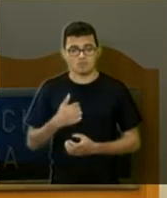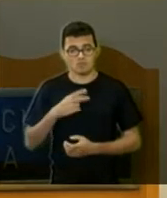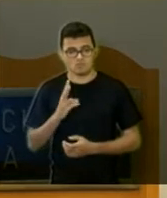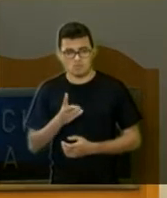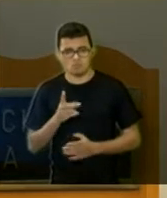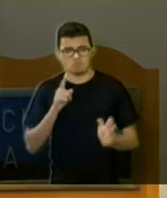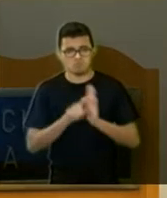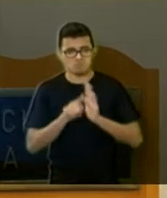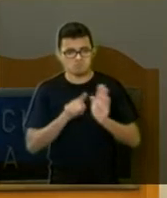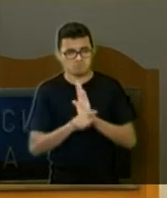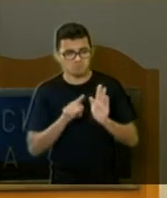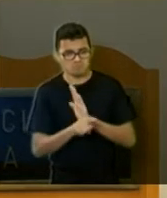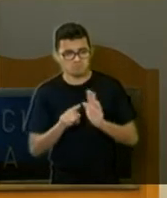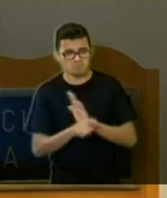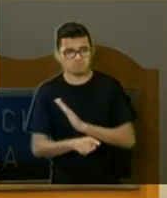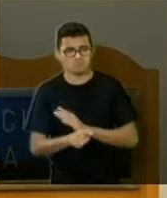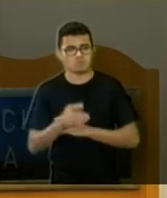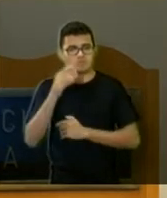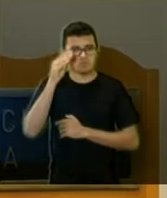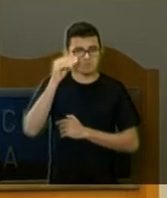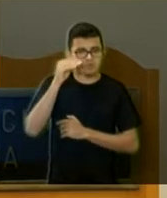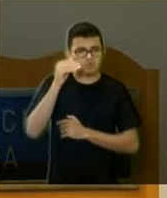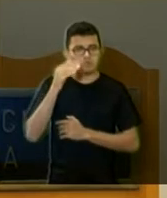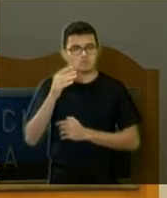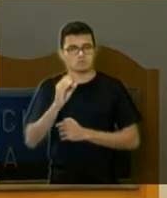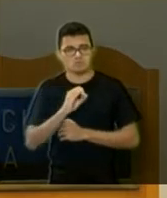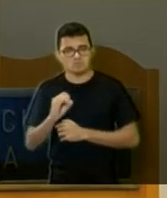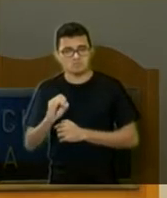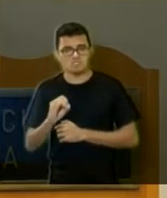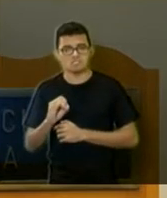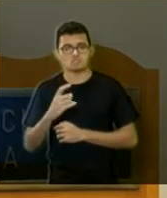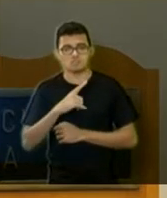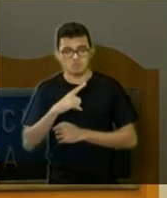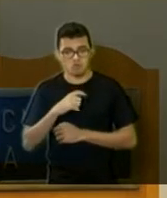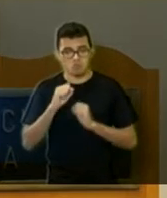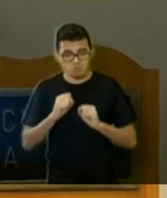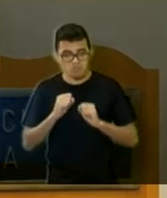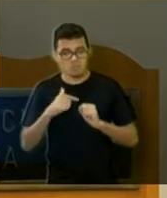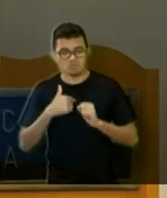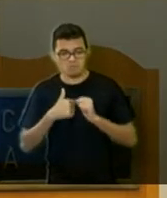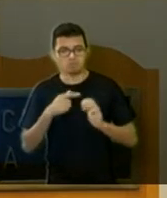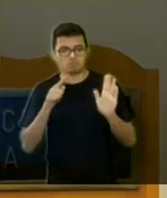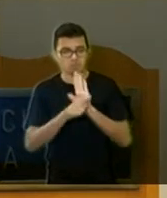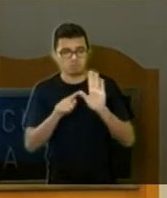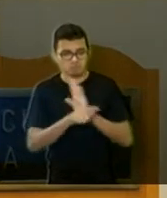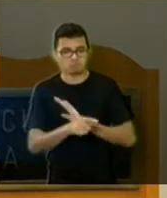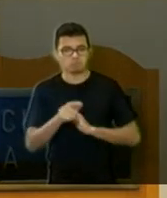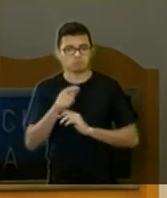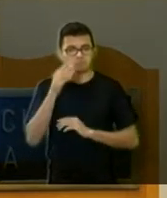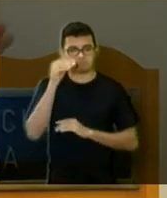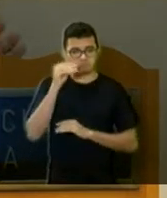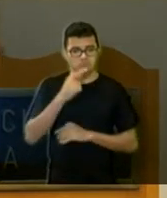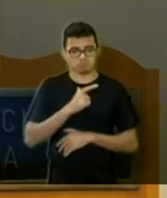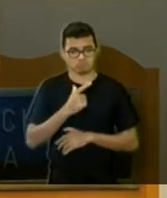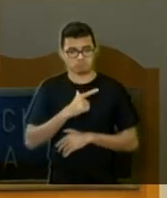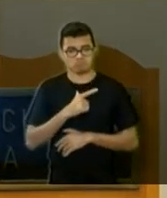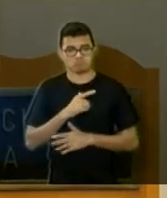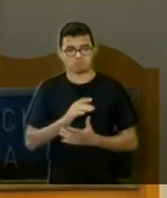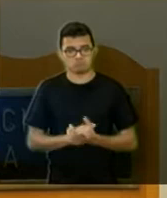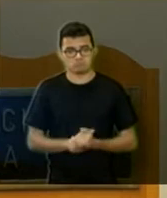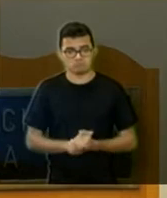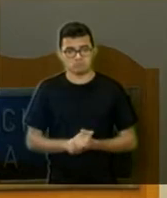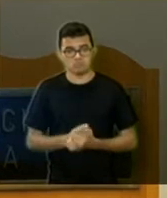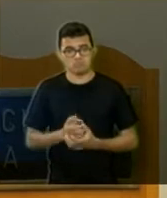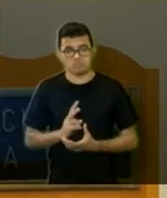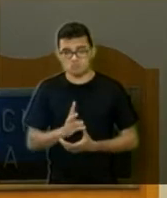especulativo. Eu queria, se desse oportunidade, eu queria saber. Né? Isso acontecia também de moleque nas